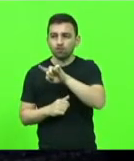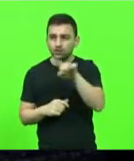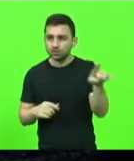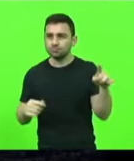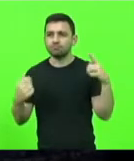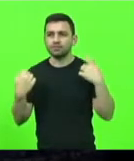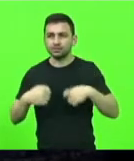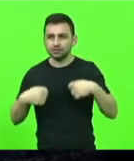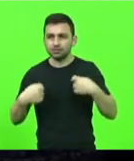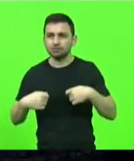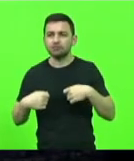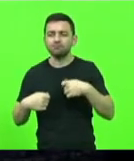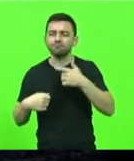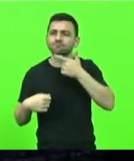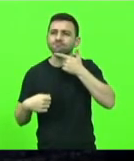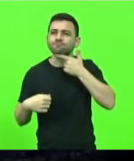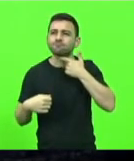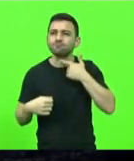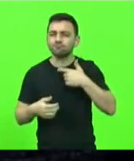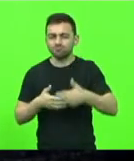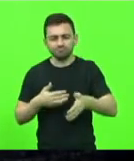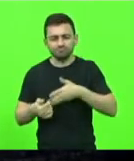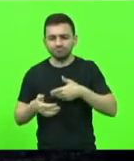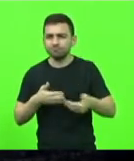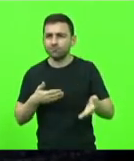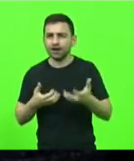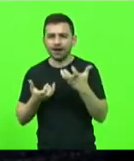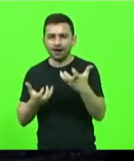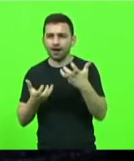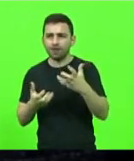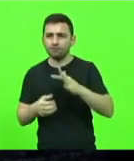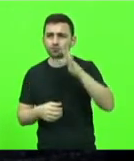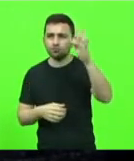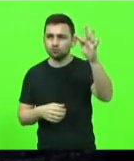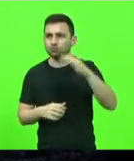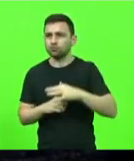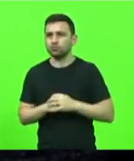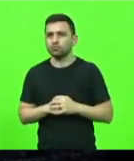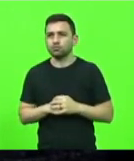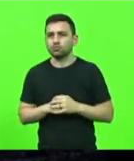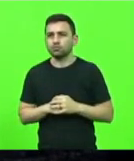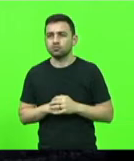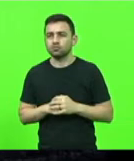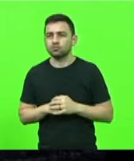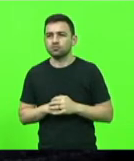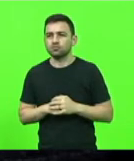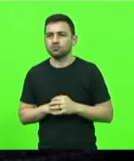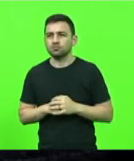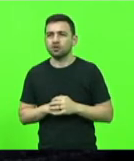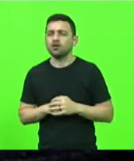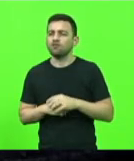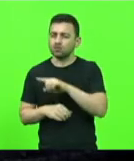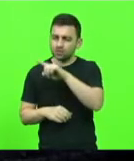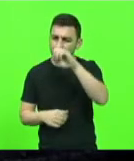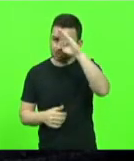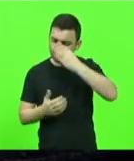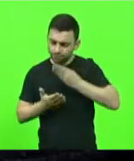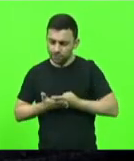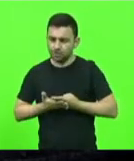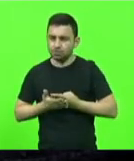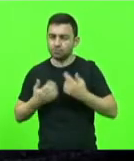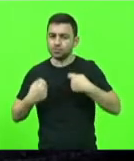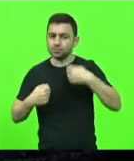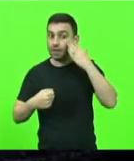o que deseja com Âncora ninguém veja Acredite no seu potencial mais calcule o